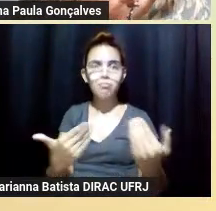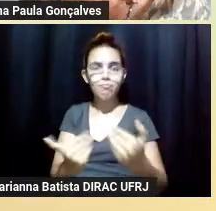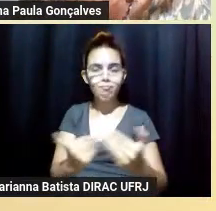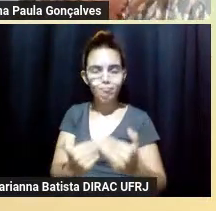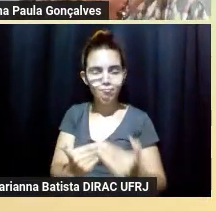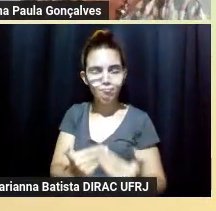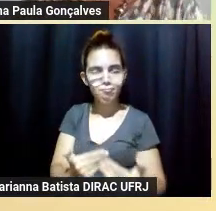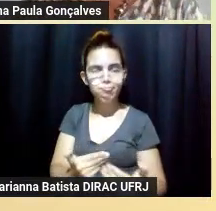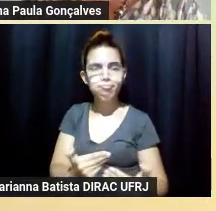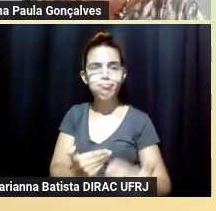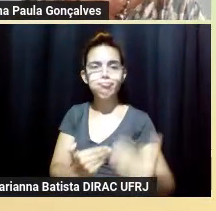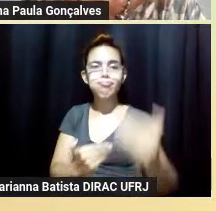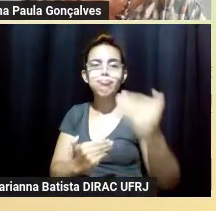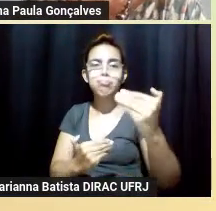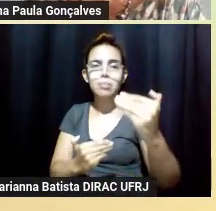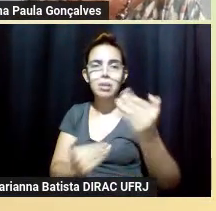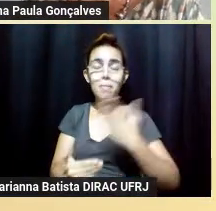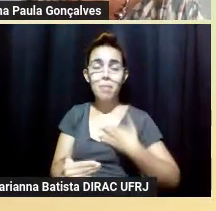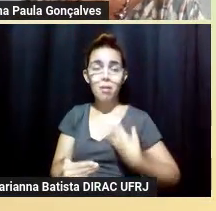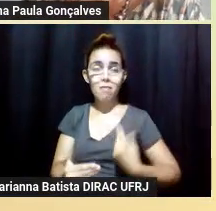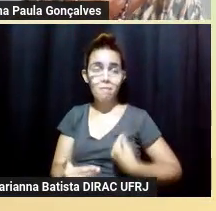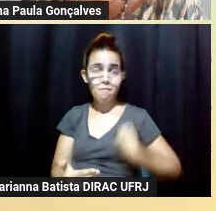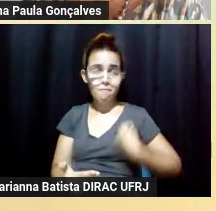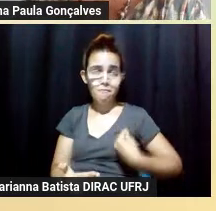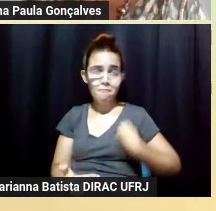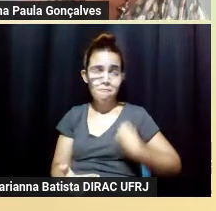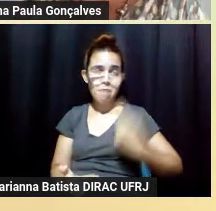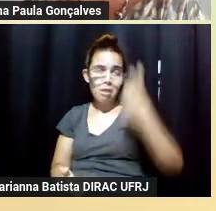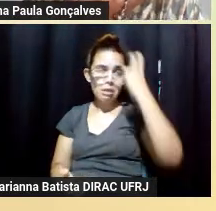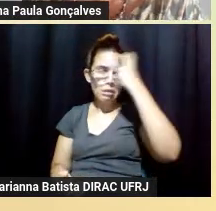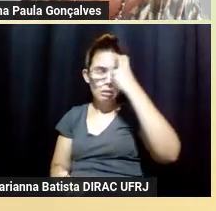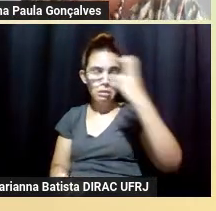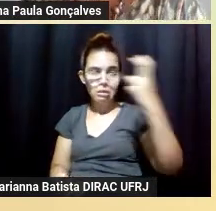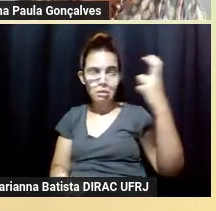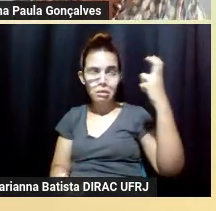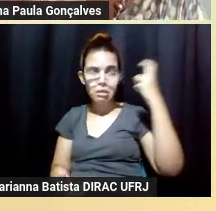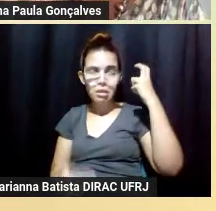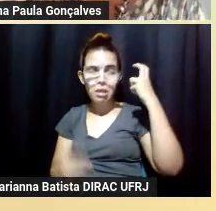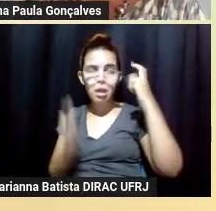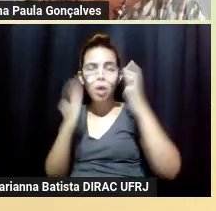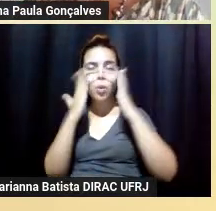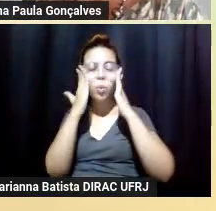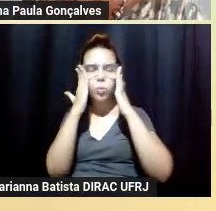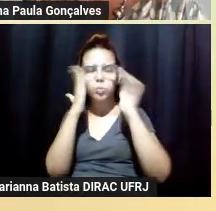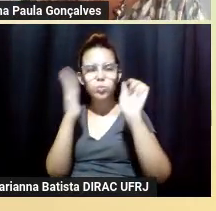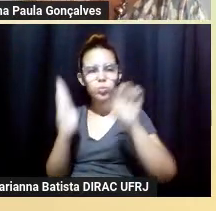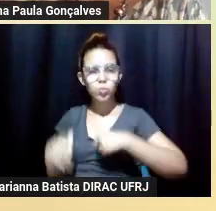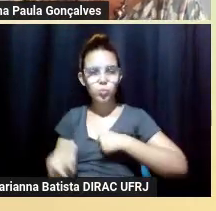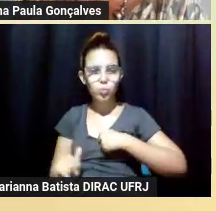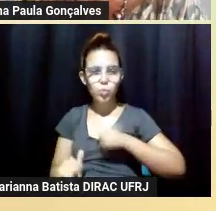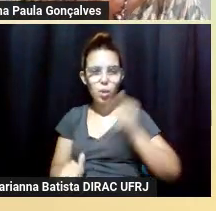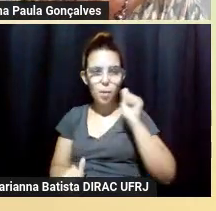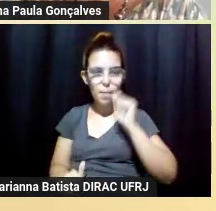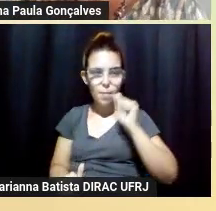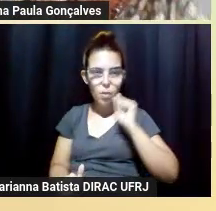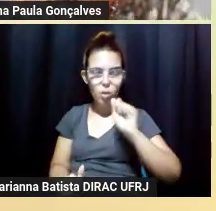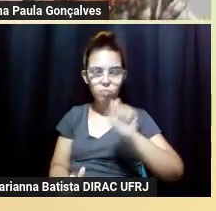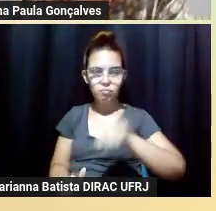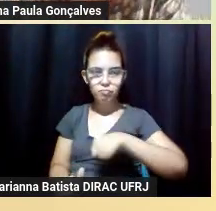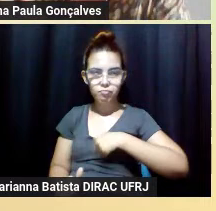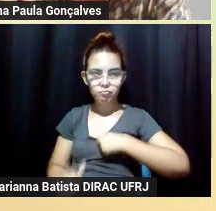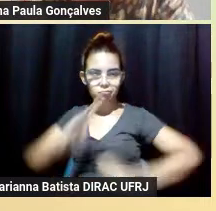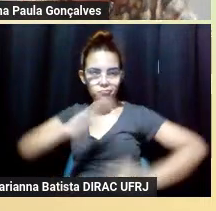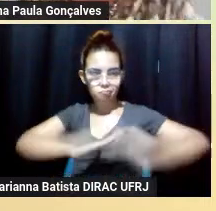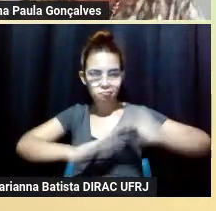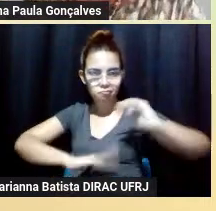intelectual, que vai me fazer me reconhecer enquanto mãe, enquanto mulher, enquanto cientista, enquanto mulher preta, de uma outra